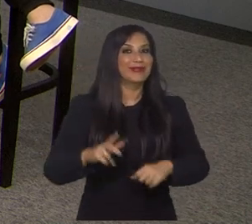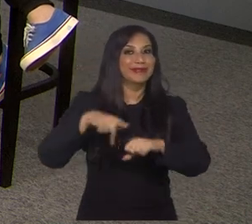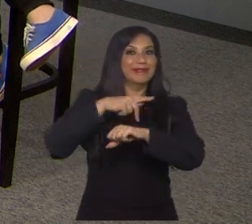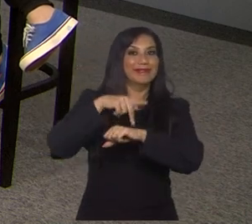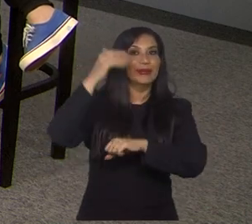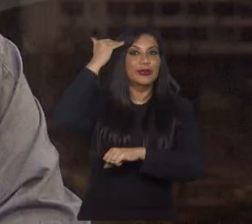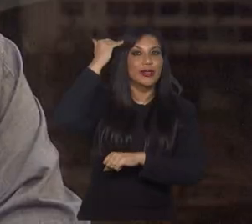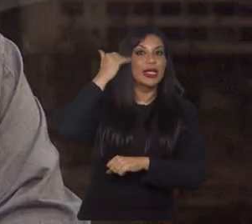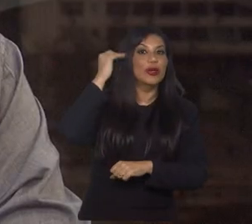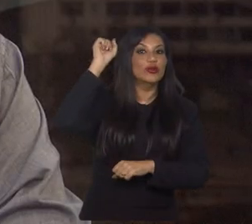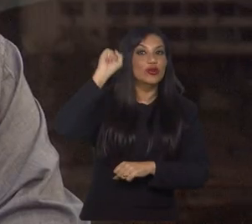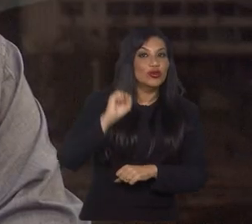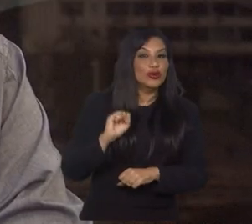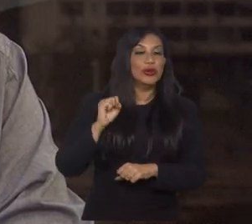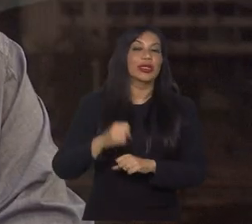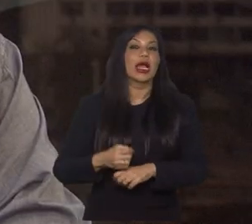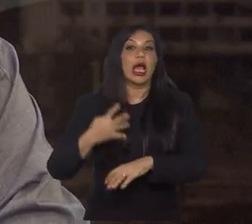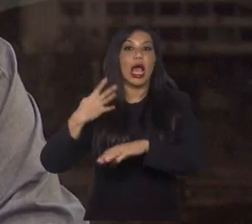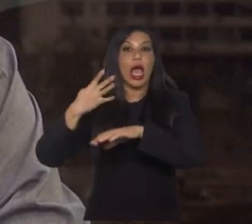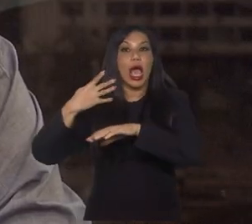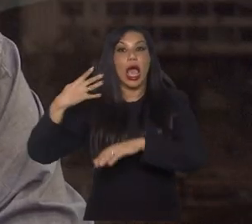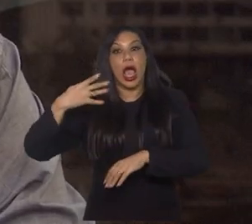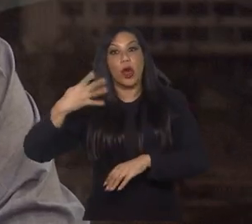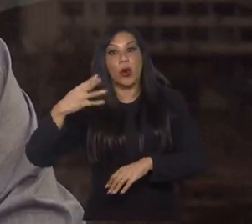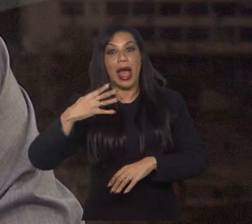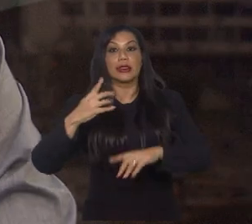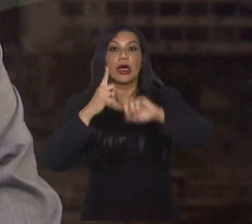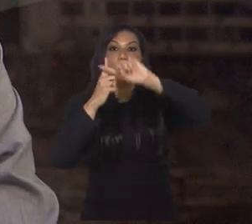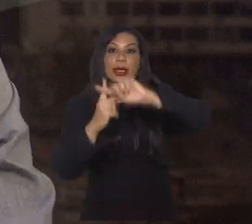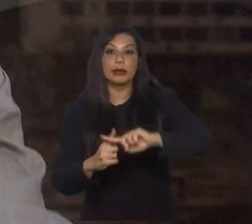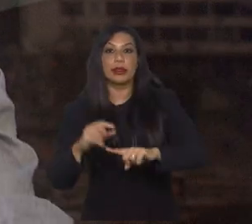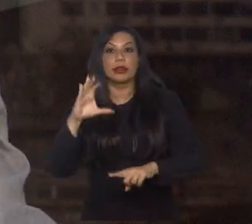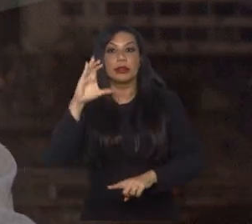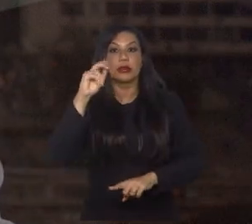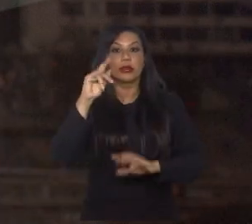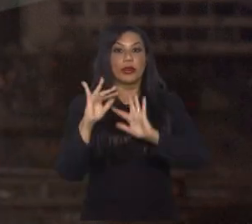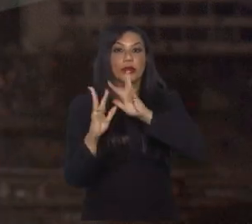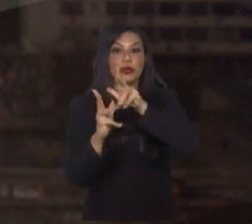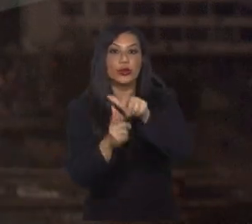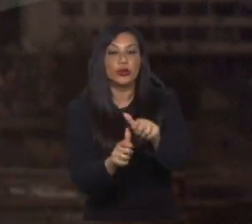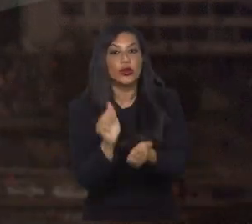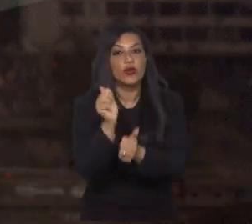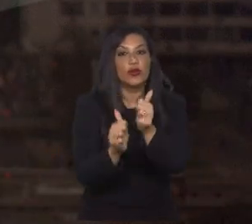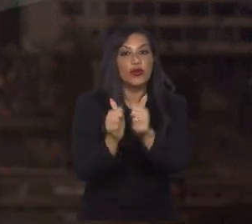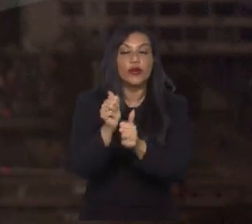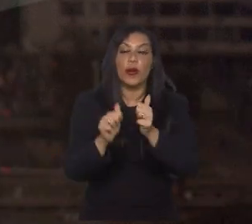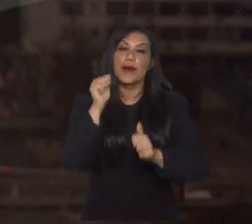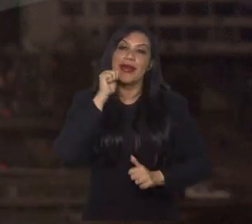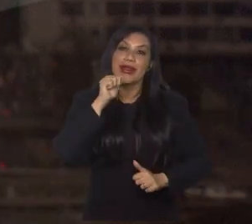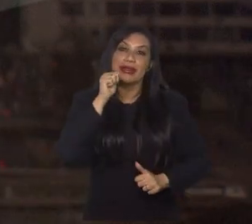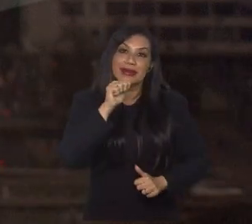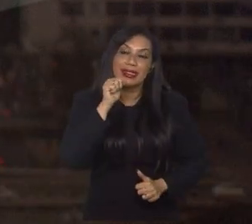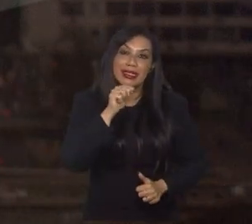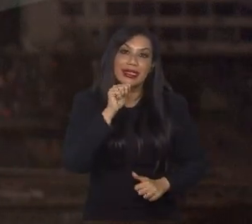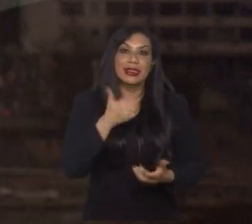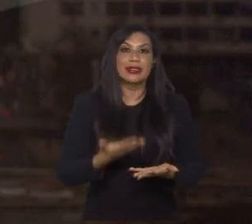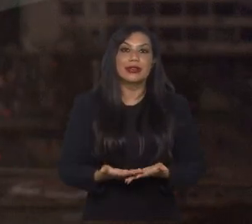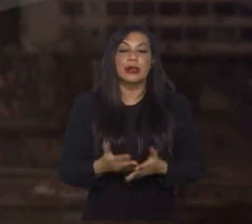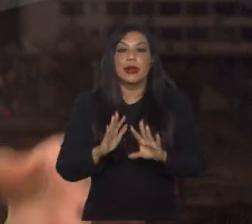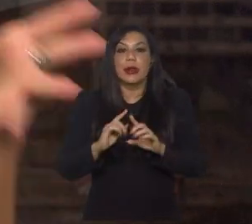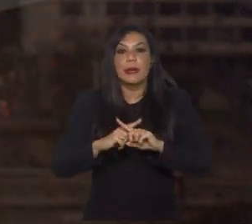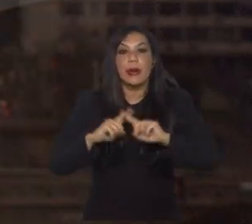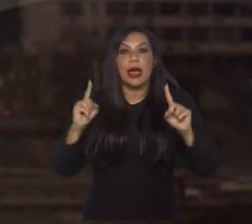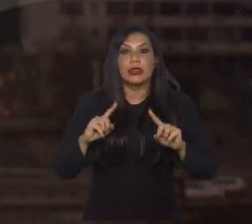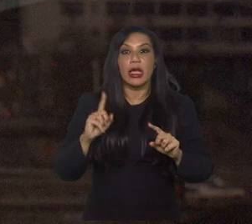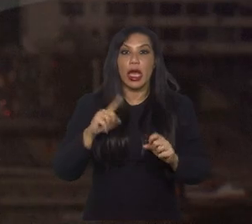Sul, que é a quarta participação numa Copa do Mundo de futebol feminino e não chega,